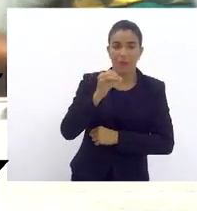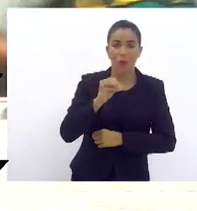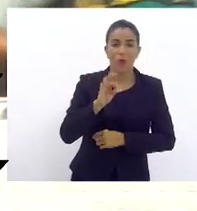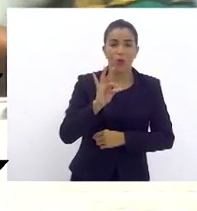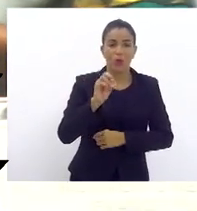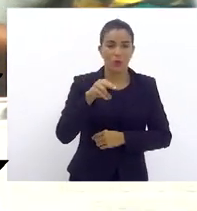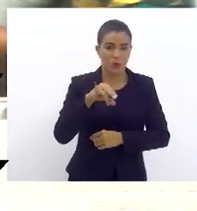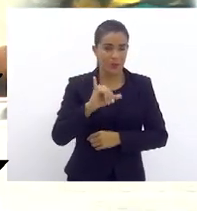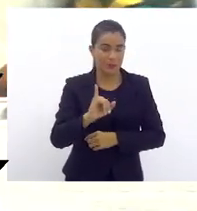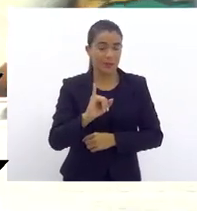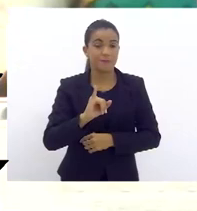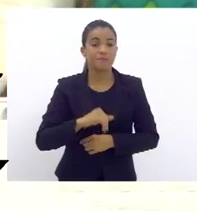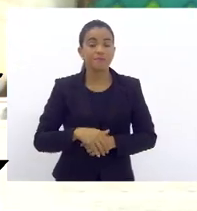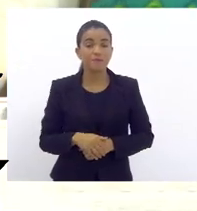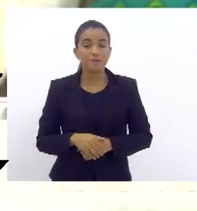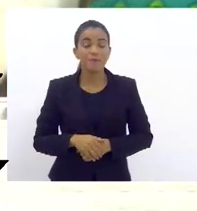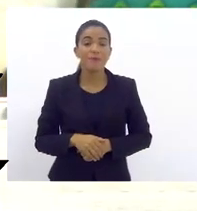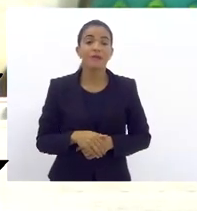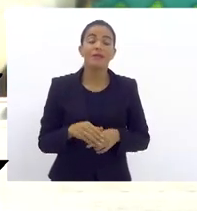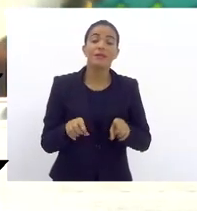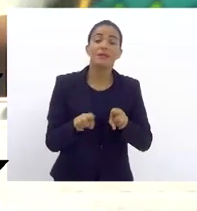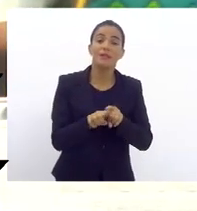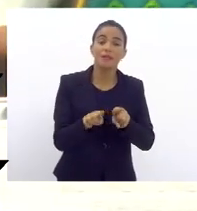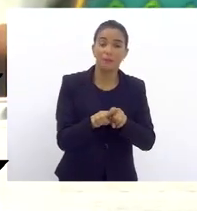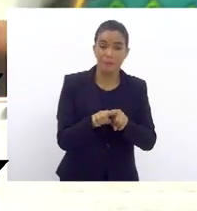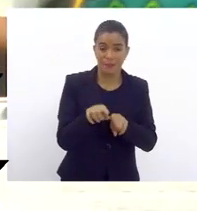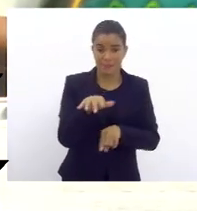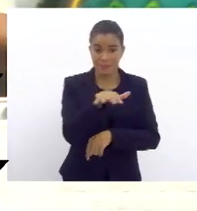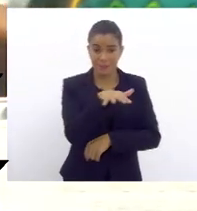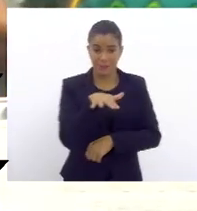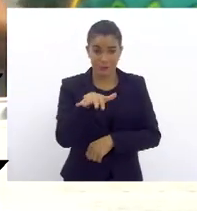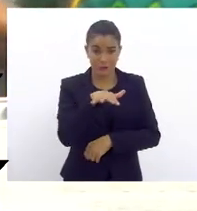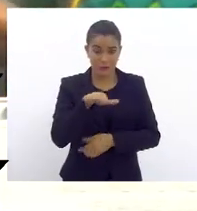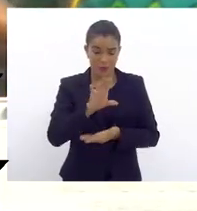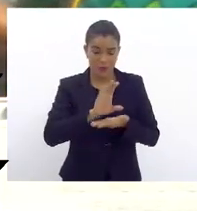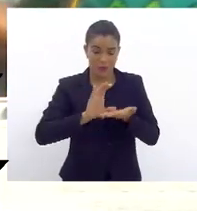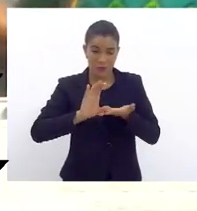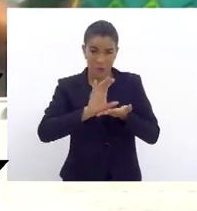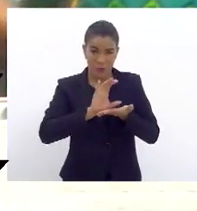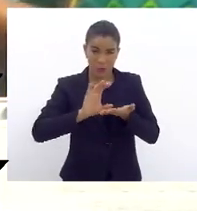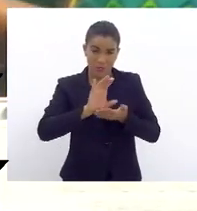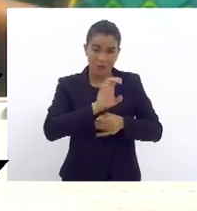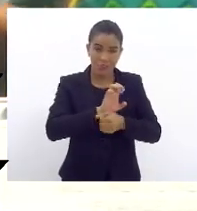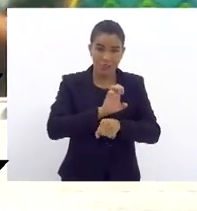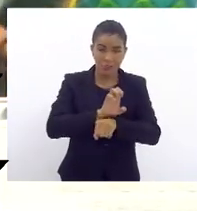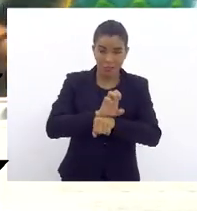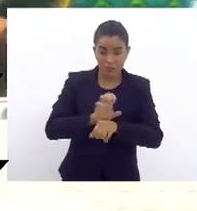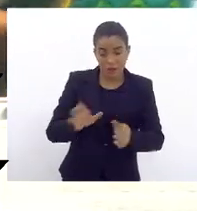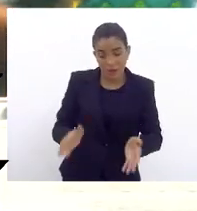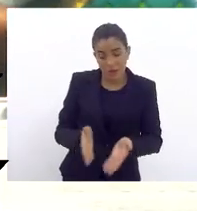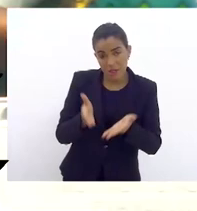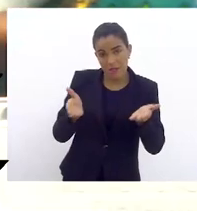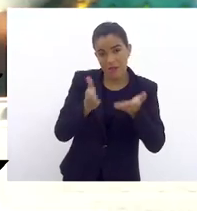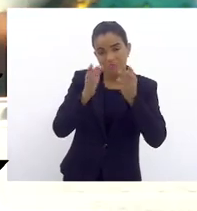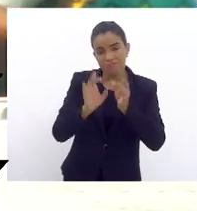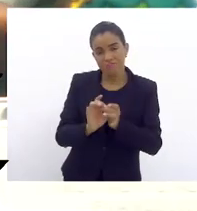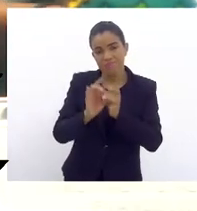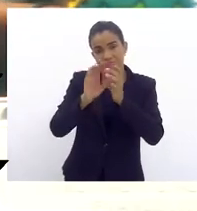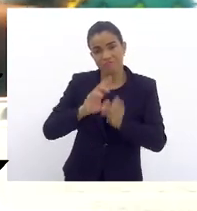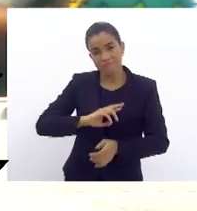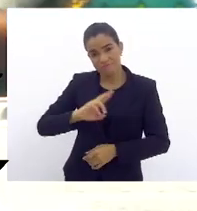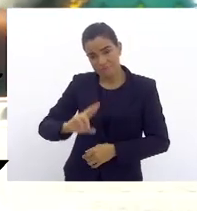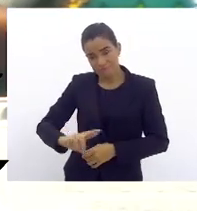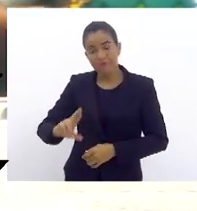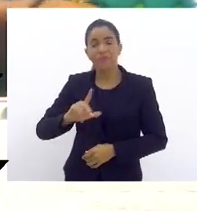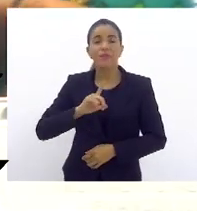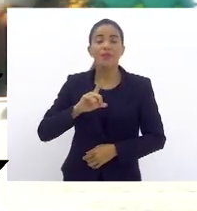Paula pai e temos também no caso do nosso conselho que é o Conselho Estadual de promoção da liberdade religiosa nós